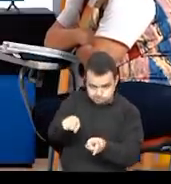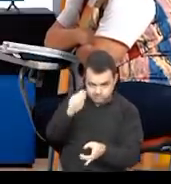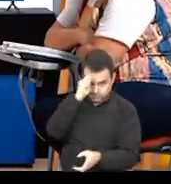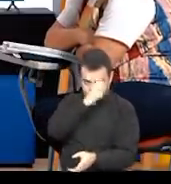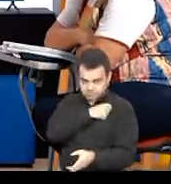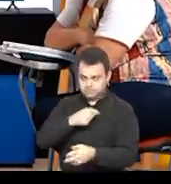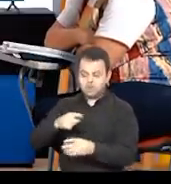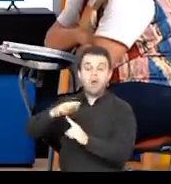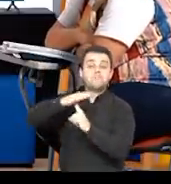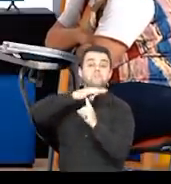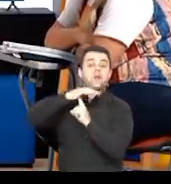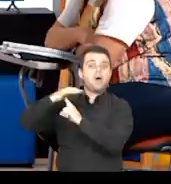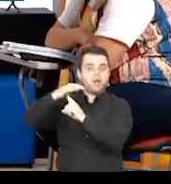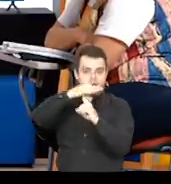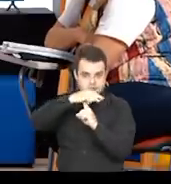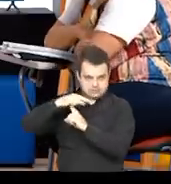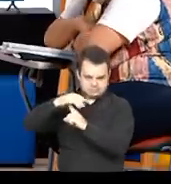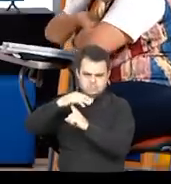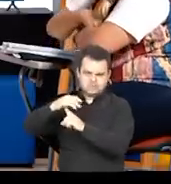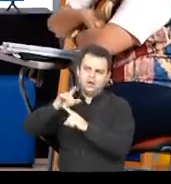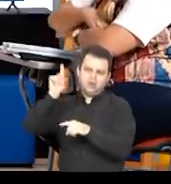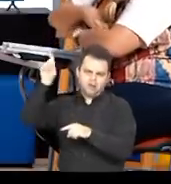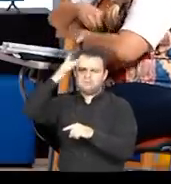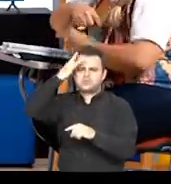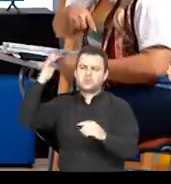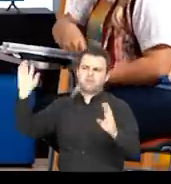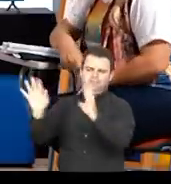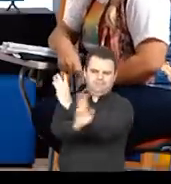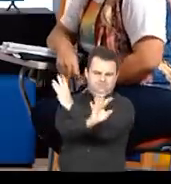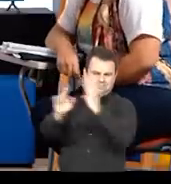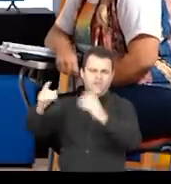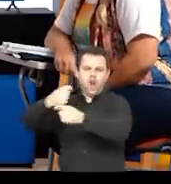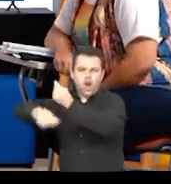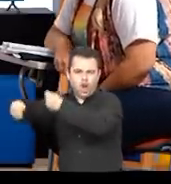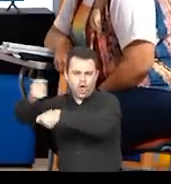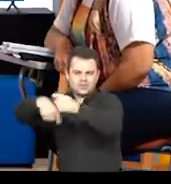na Praça D. José Marcondes, lá no calçadão, viu pessoal?